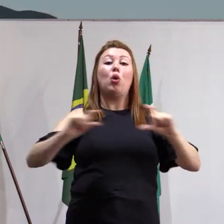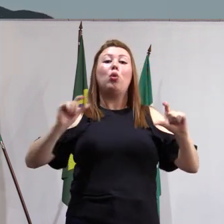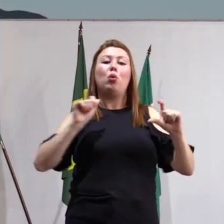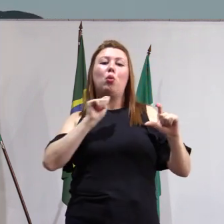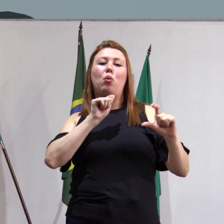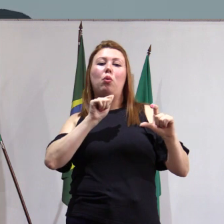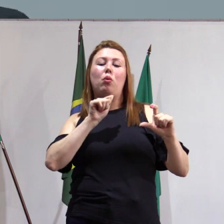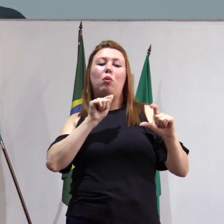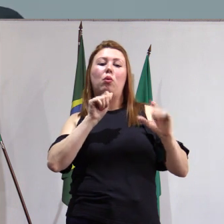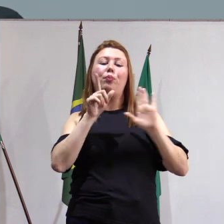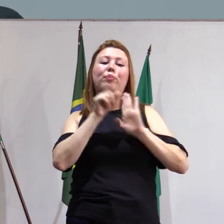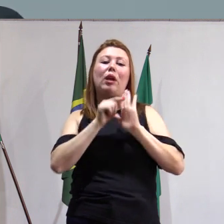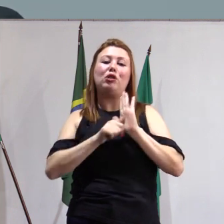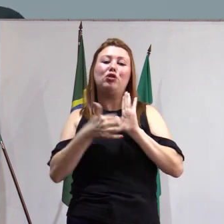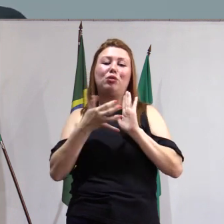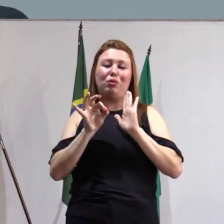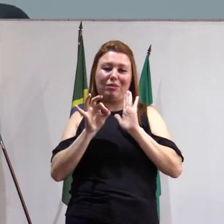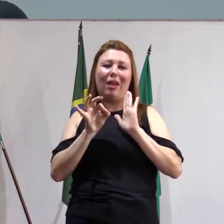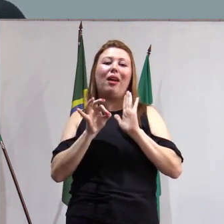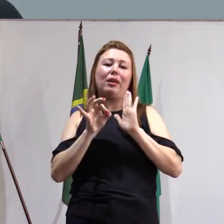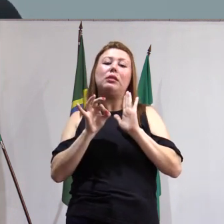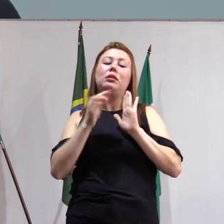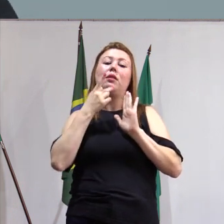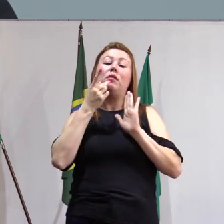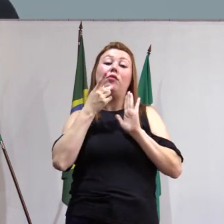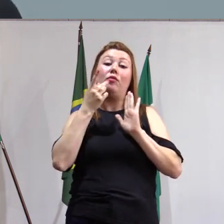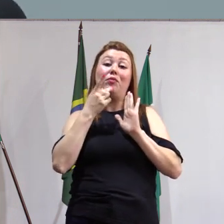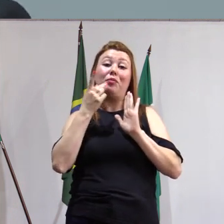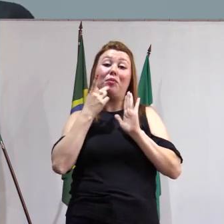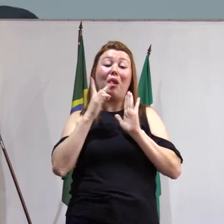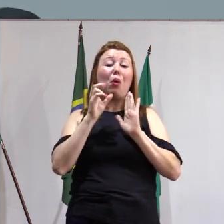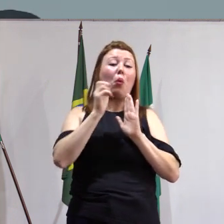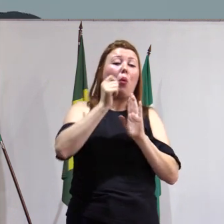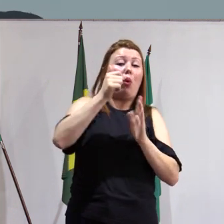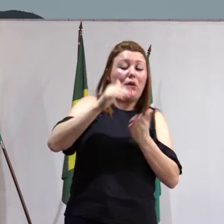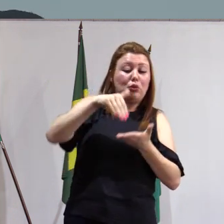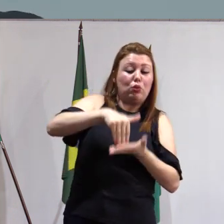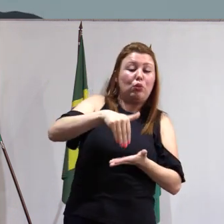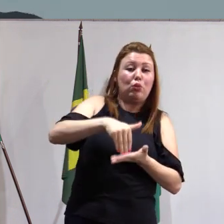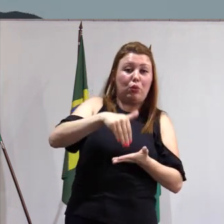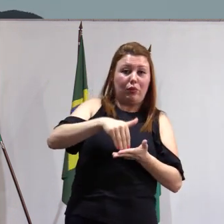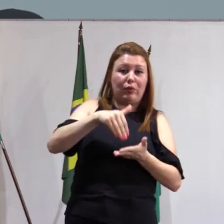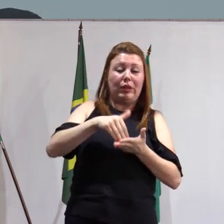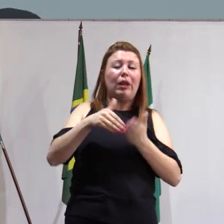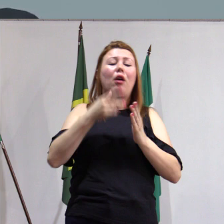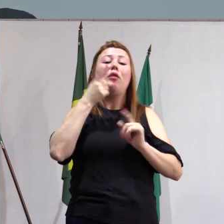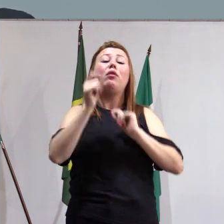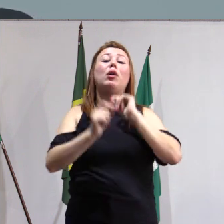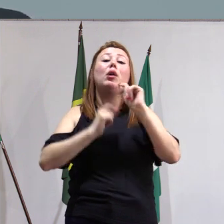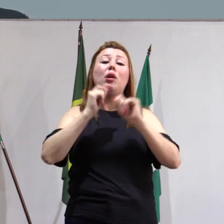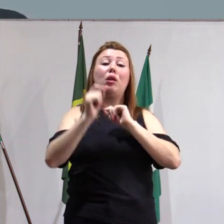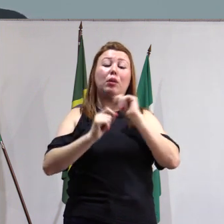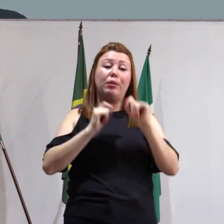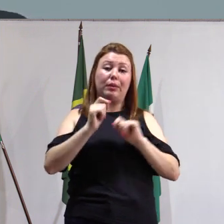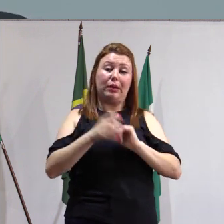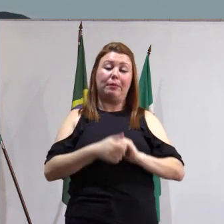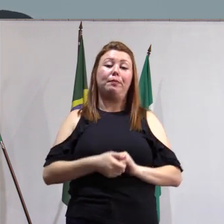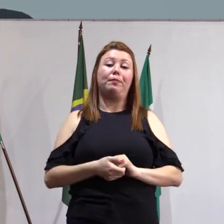10º, que altera lá nas partes, numa parte final do projeto de lei, se